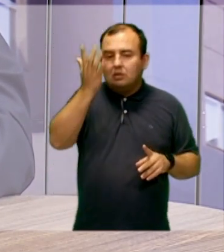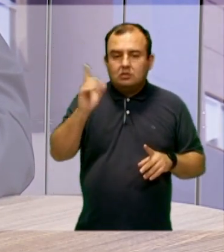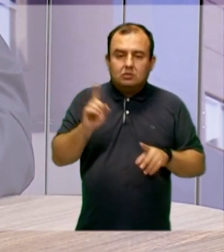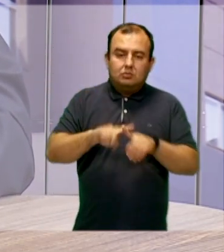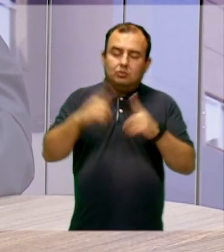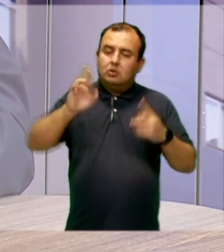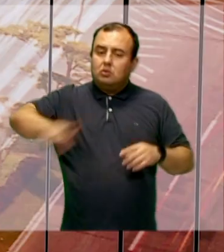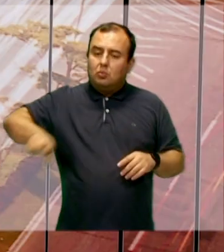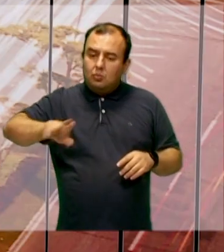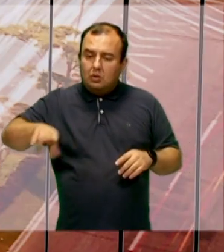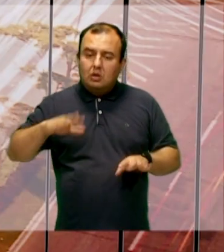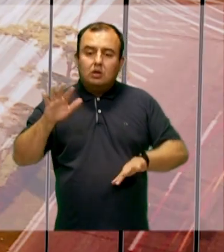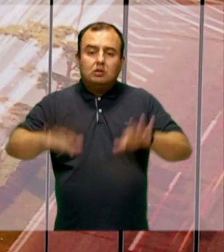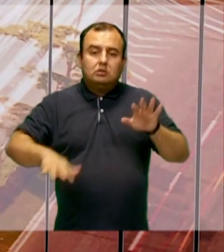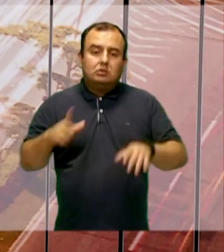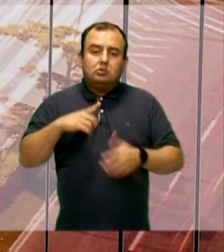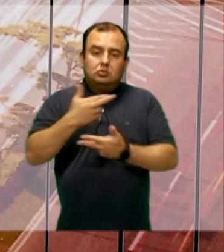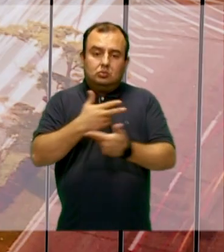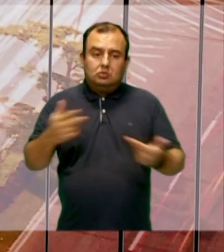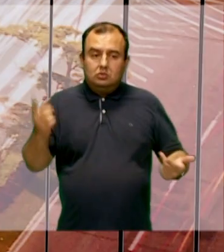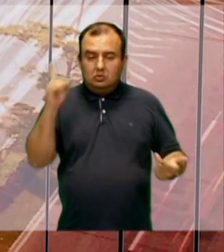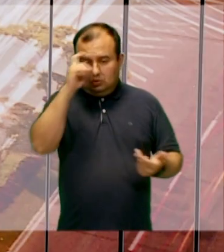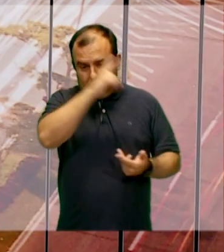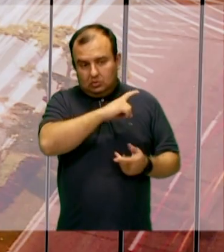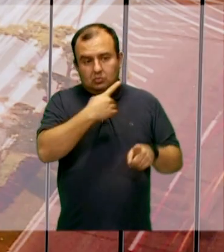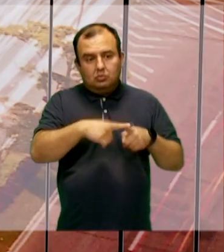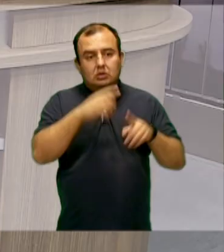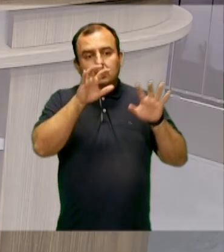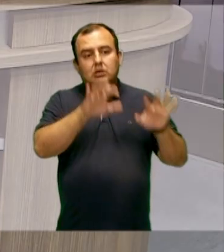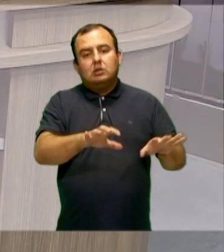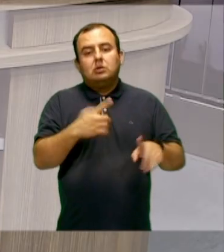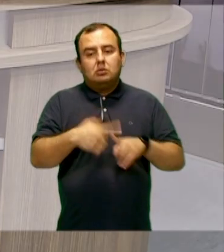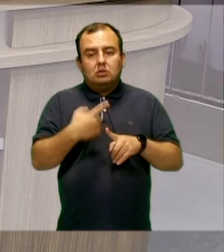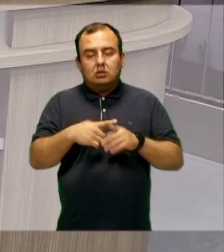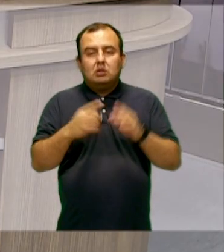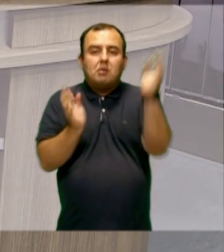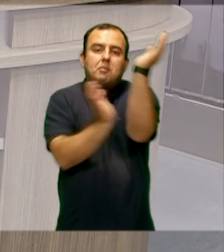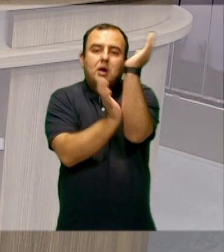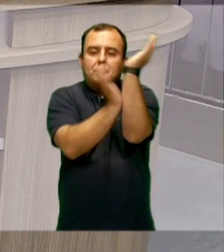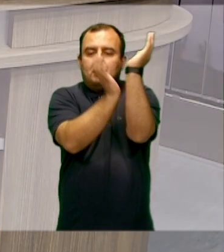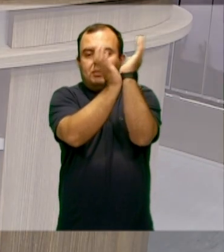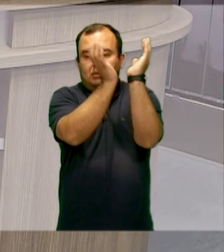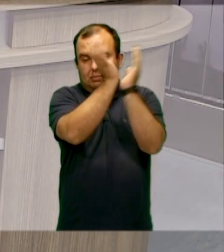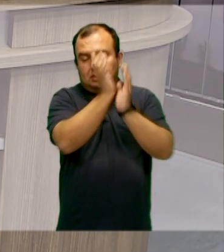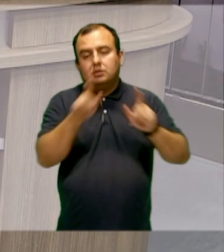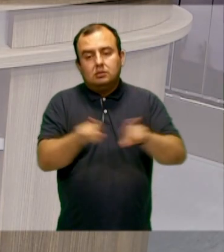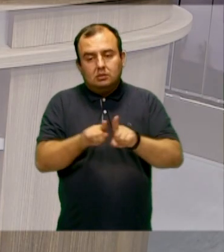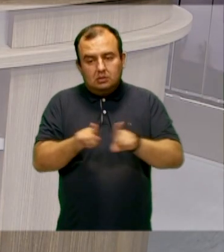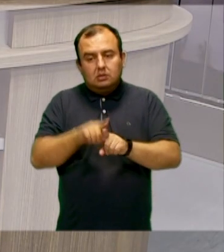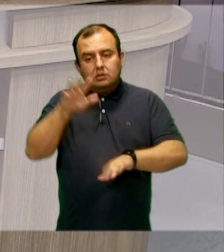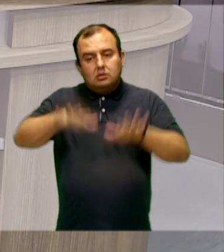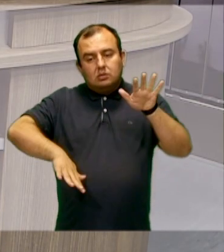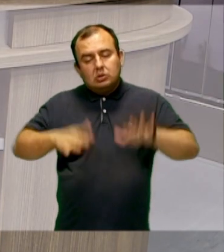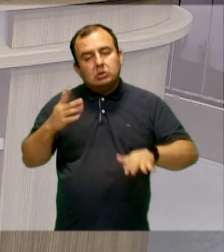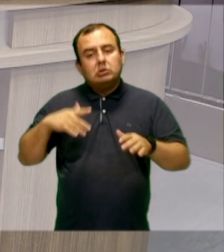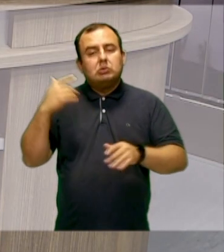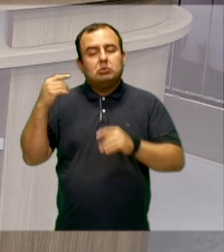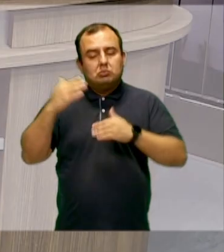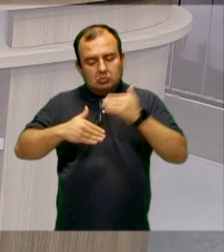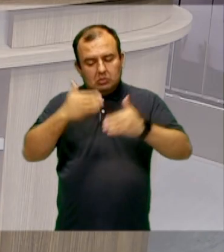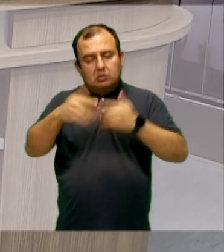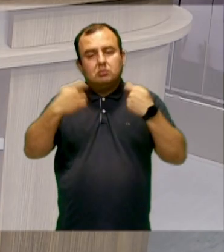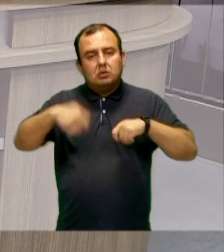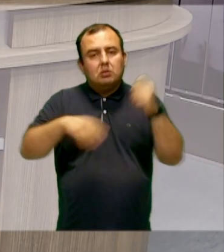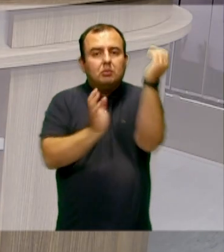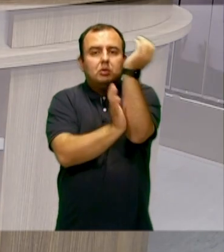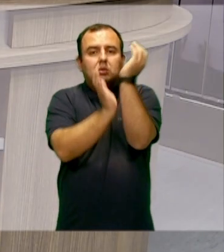não são. Algumas coisas são bem mais difíceis e tem o porquê de serem dessa forma, mais burocráticas, vamos assim dizer. E alguns processos realmente têm de ser mais burocráticos, porque a